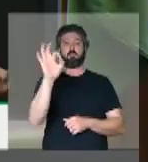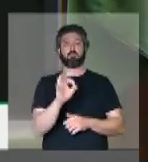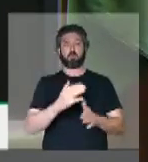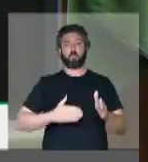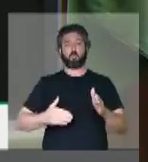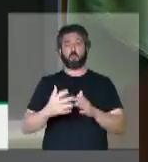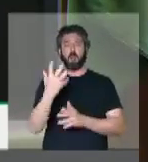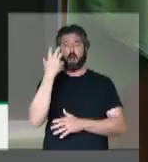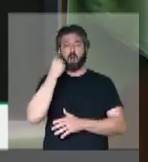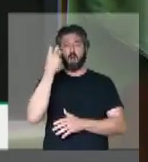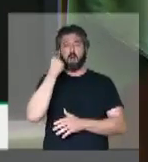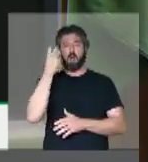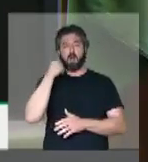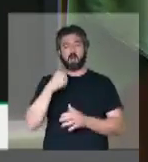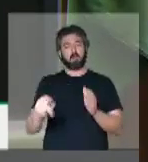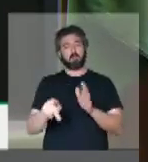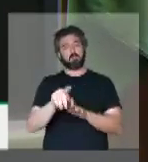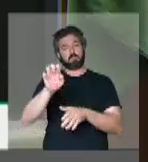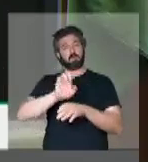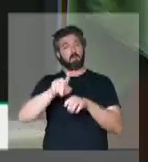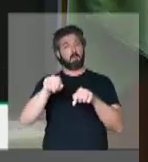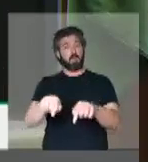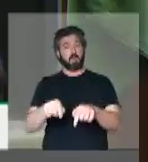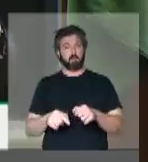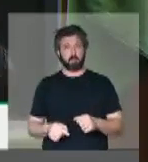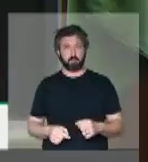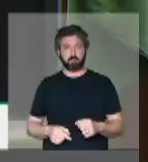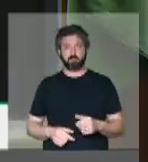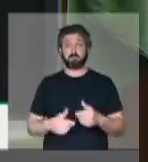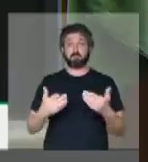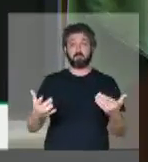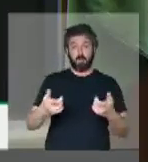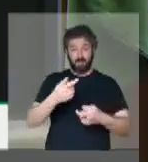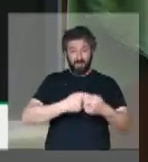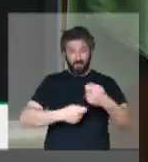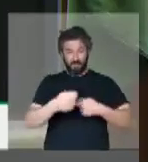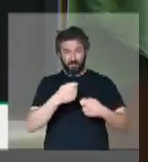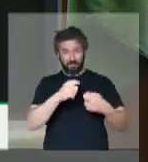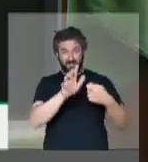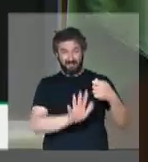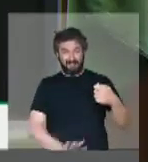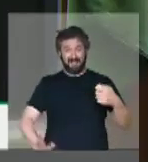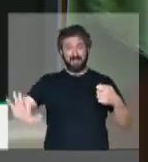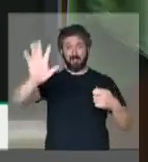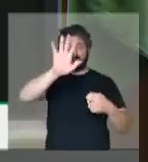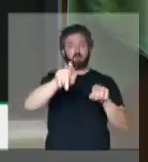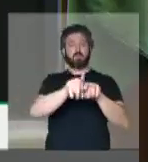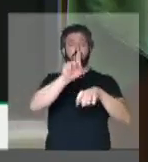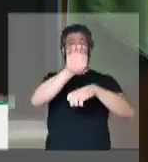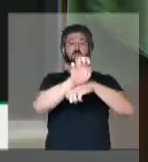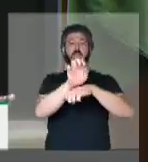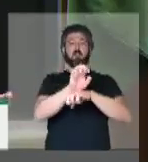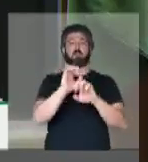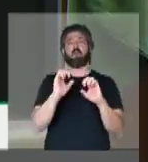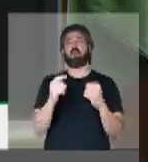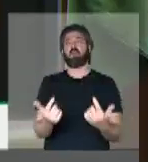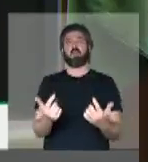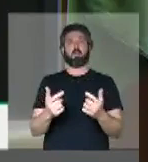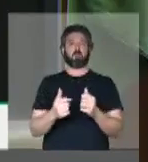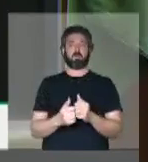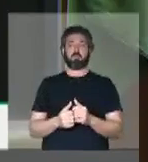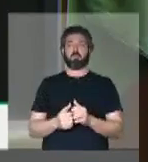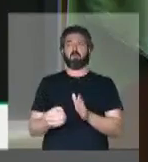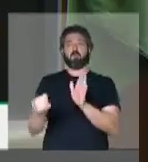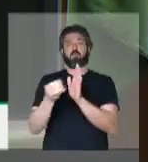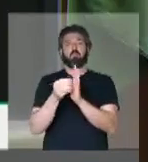de todas as receitas de arrecadação do nosso estado. Então, essas economias, tanto a nacional como a dos estados, é claro que